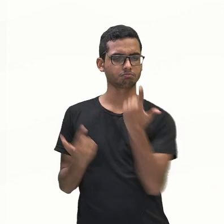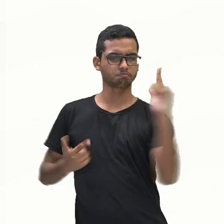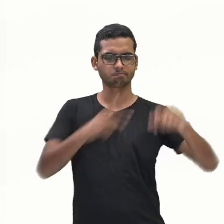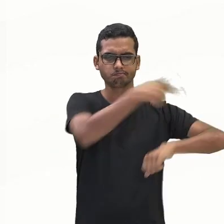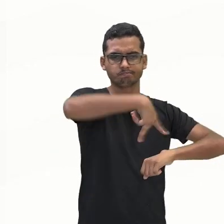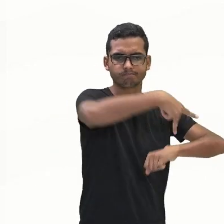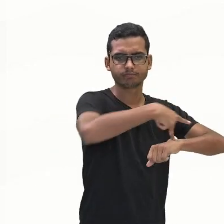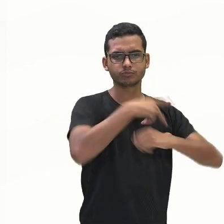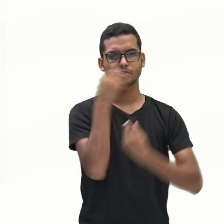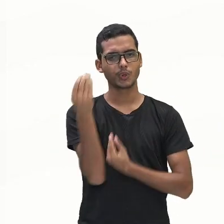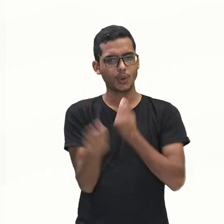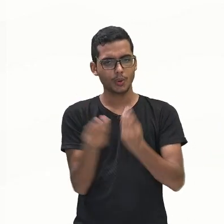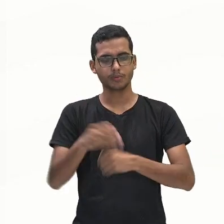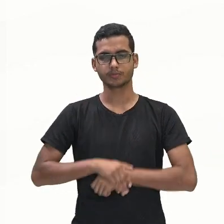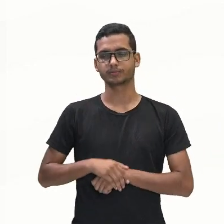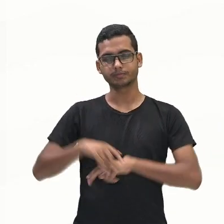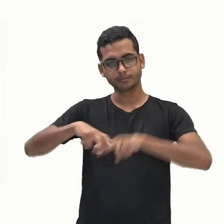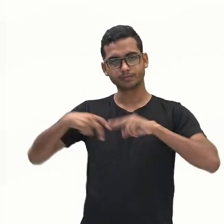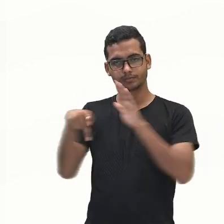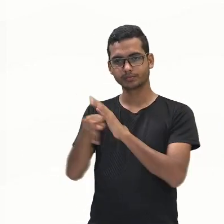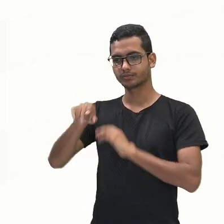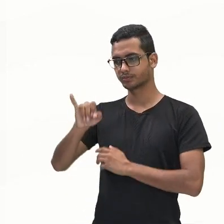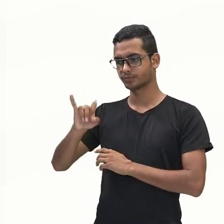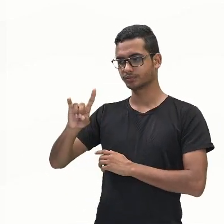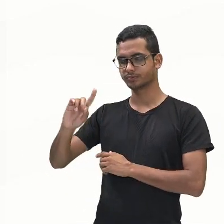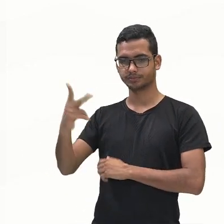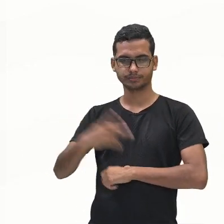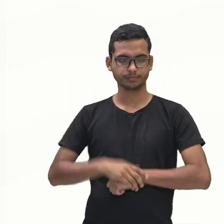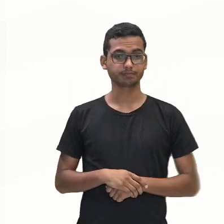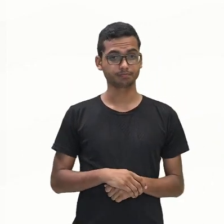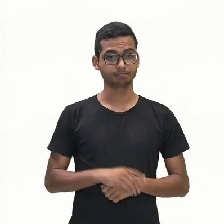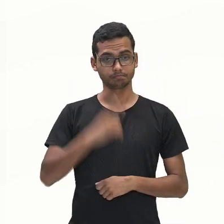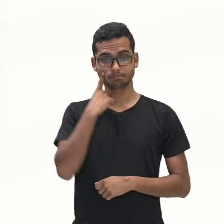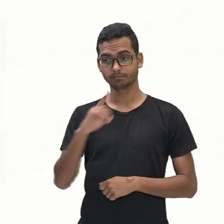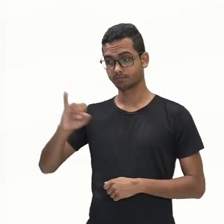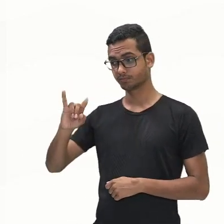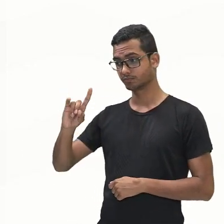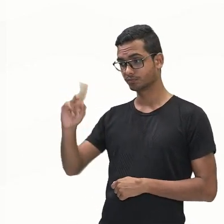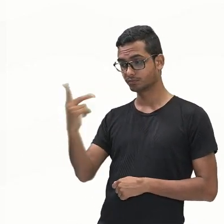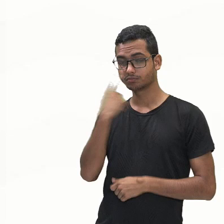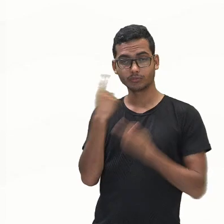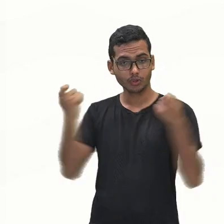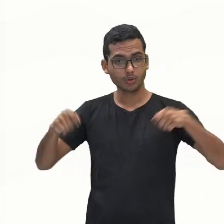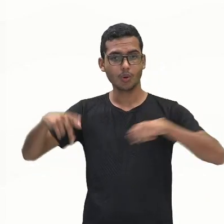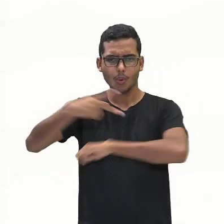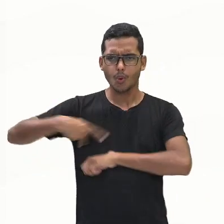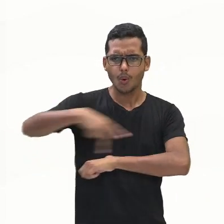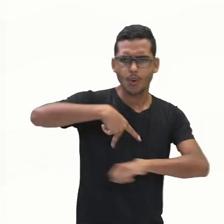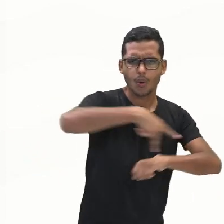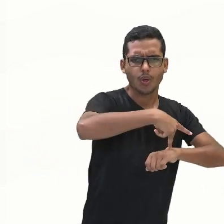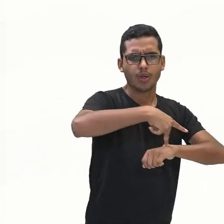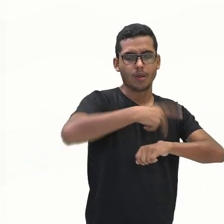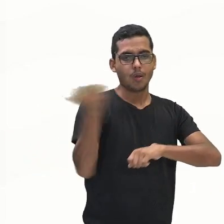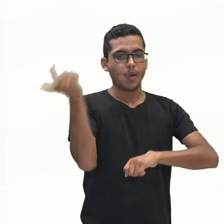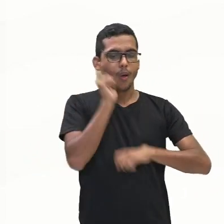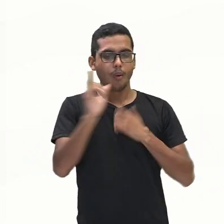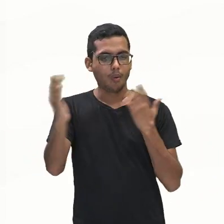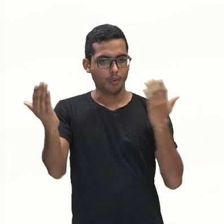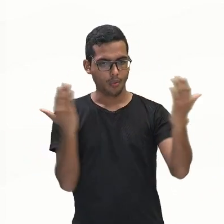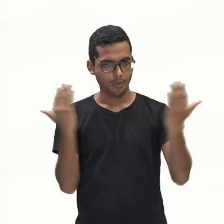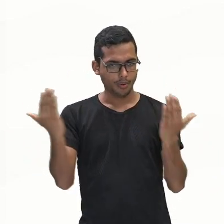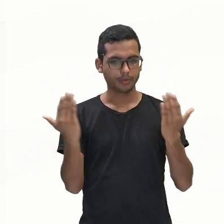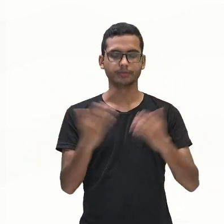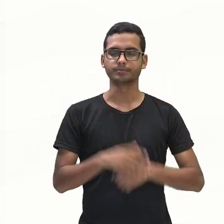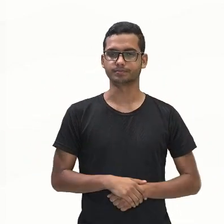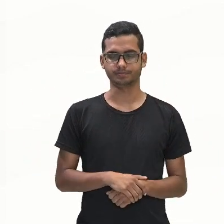a partir aqui desse indicador. E esse indicador, ele permite que os países eles sejam comparados, né, onde